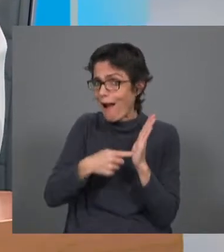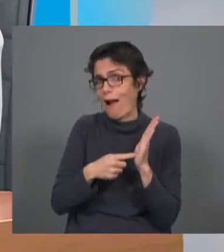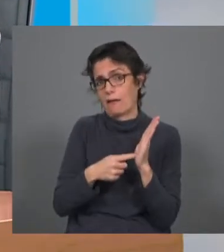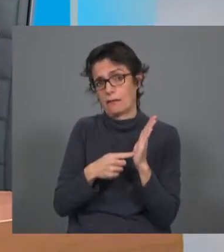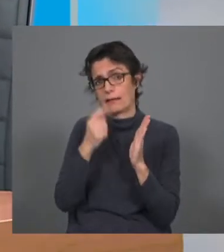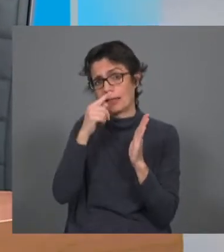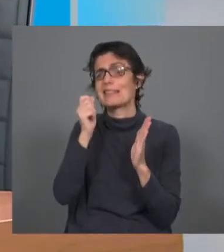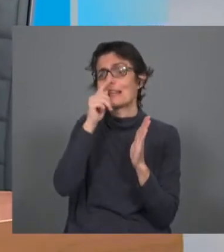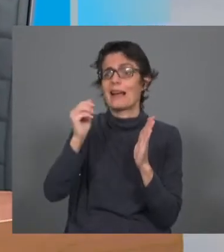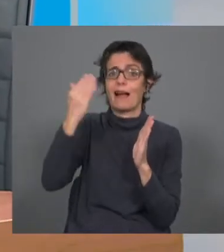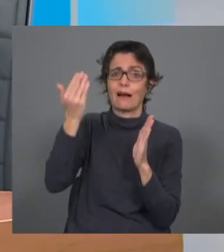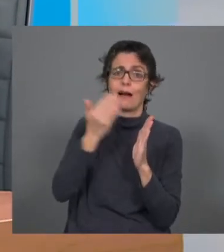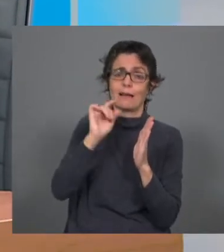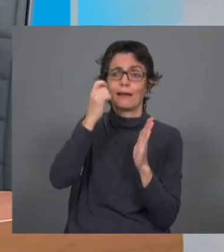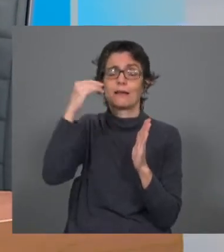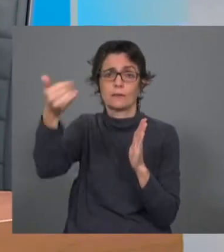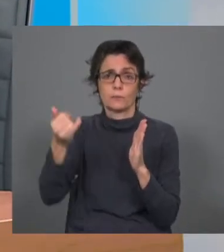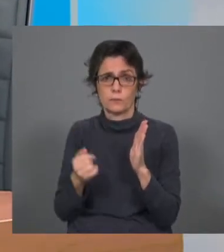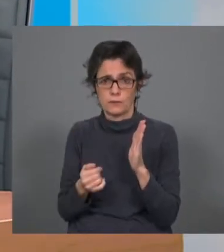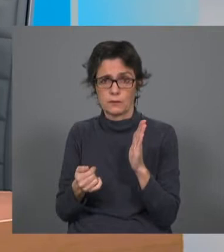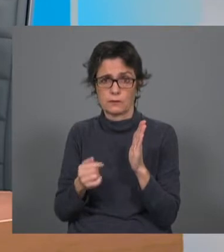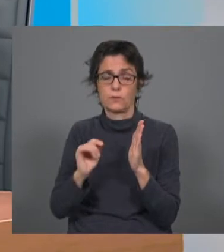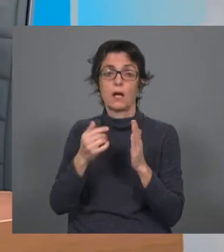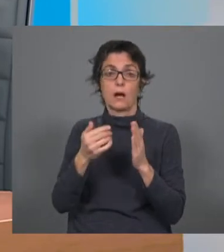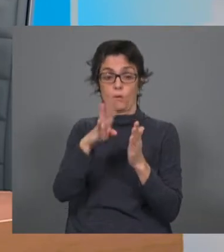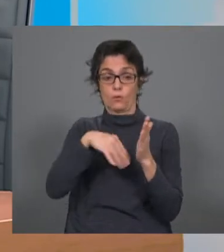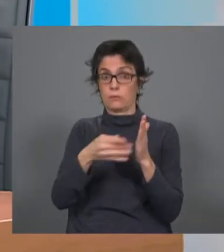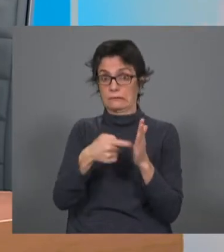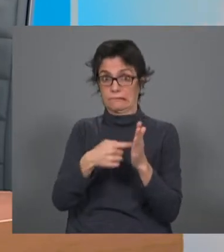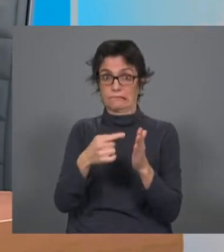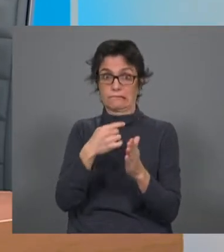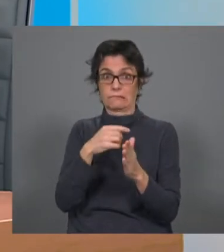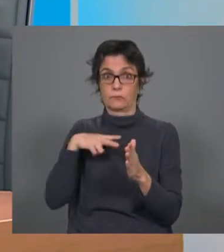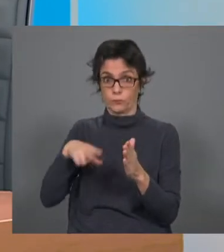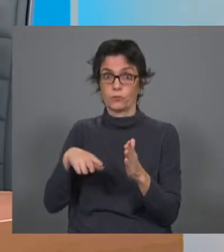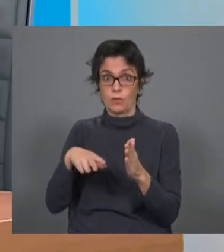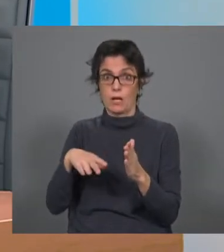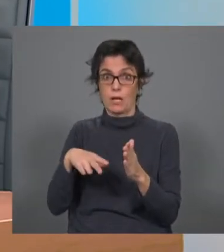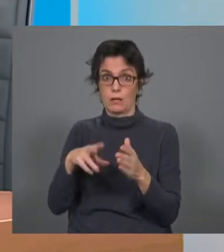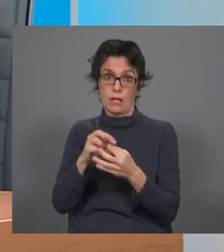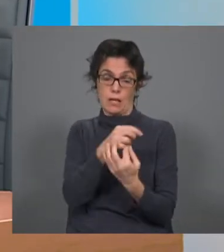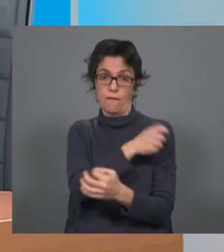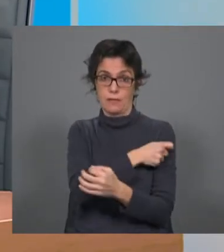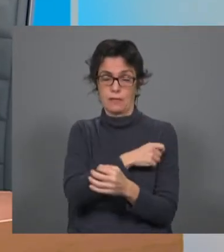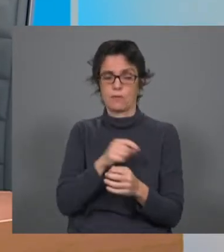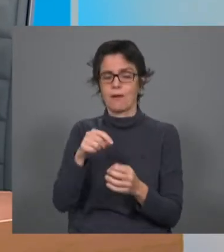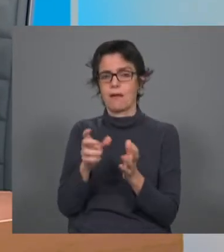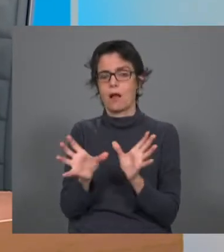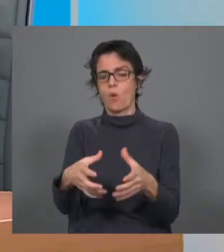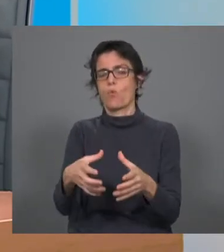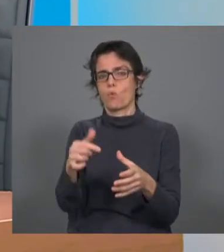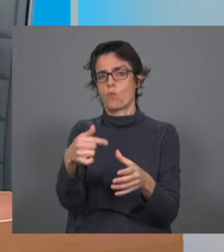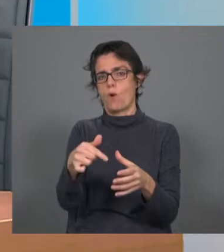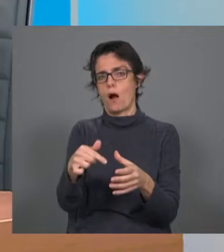prioritários. No caso do plano de vacinação português, havia um grupo que estava